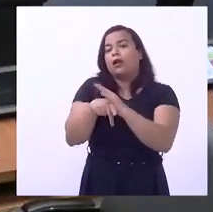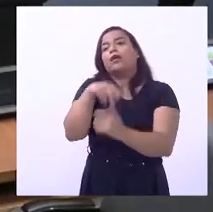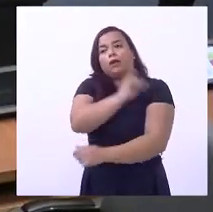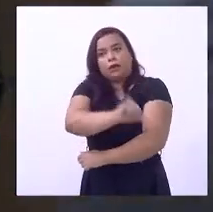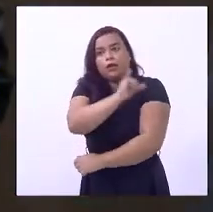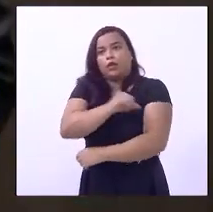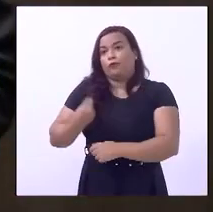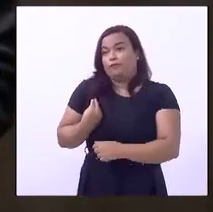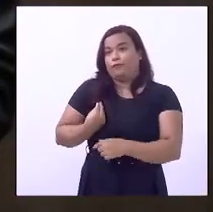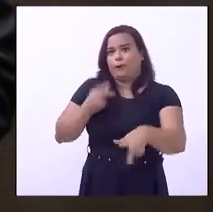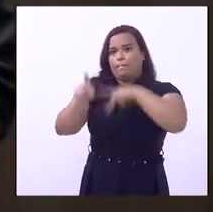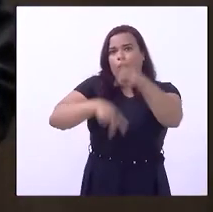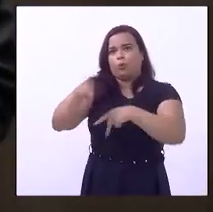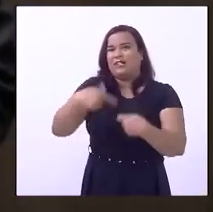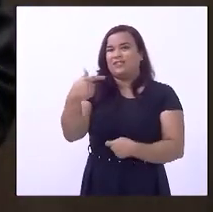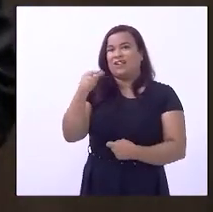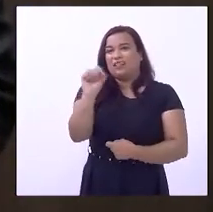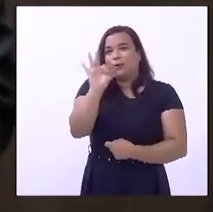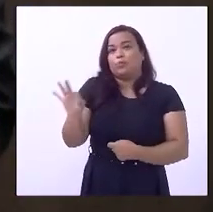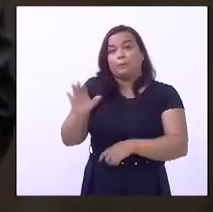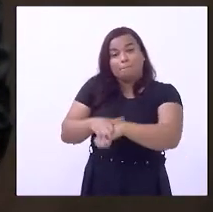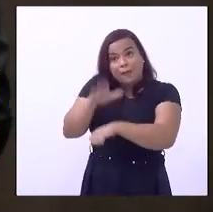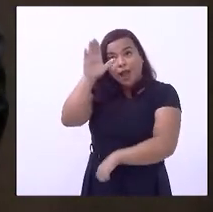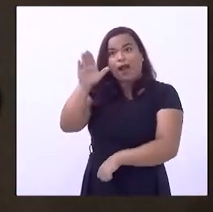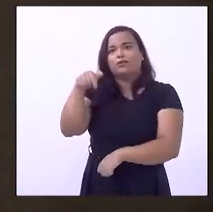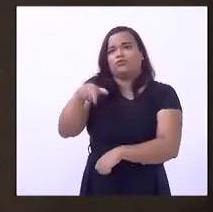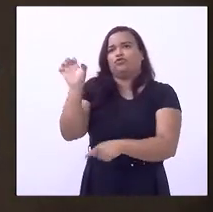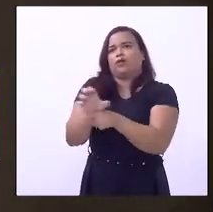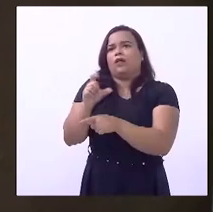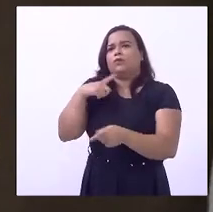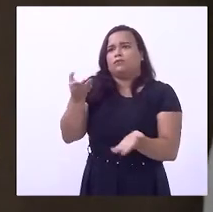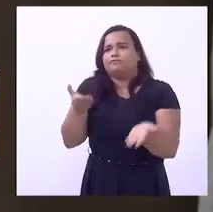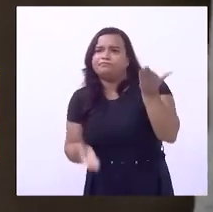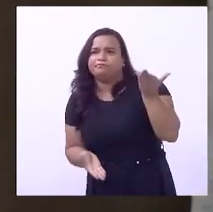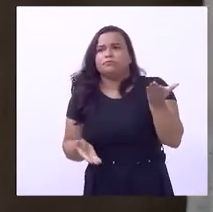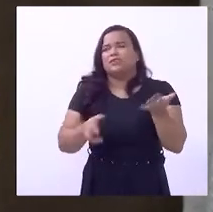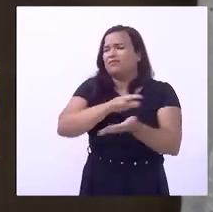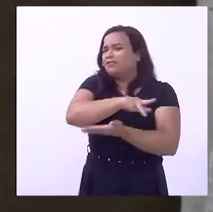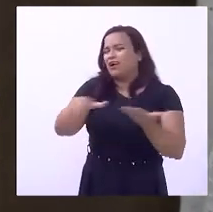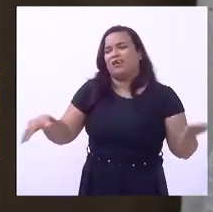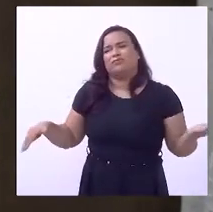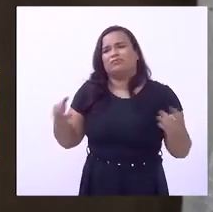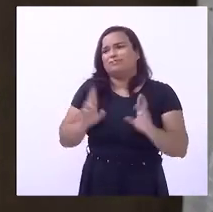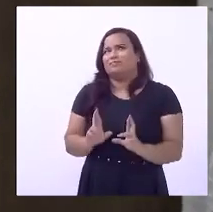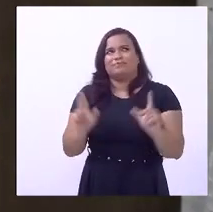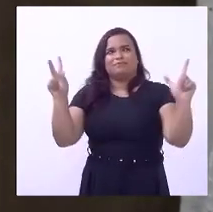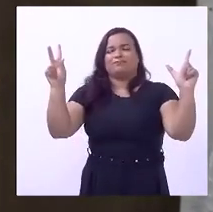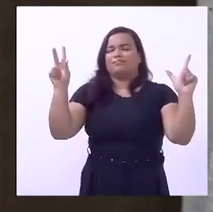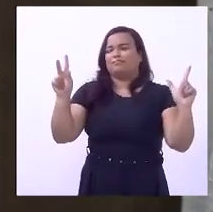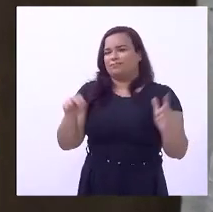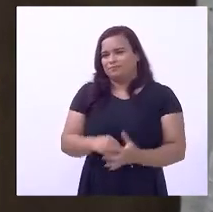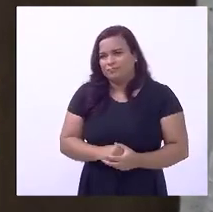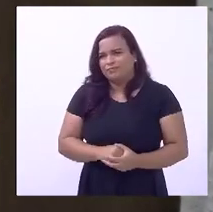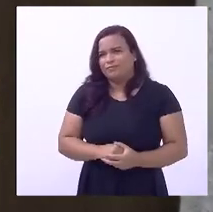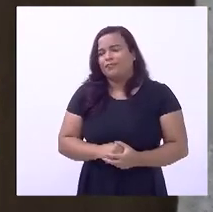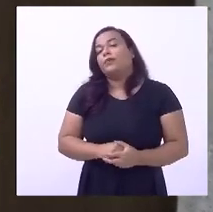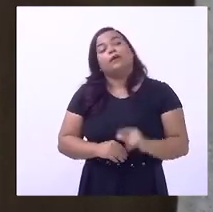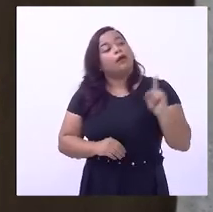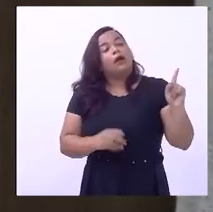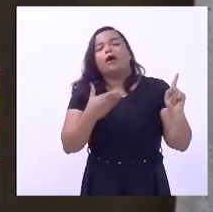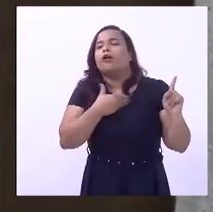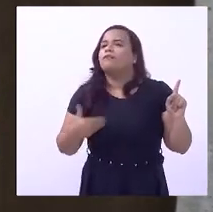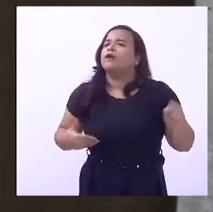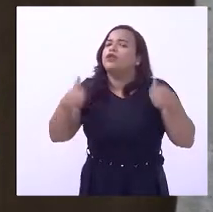70% da população do Estado, com tanta desigualdade, tanto desequilíbrio e tanta discrepância. Na justificativa para o governo vetar